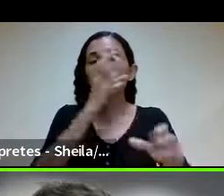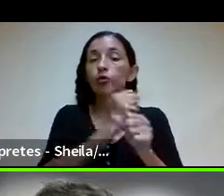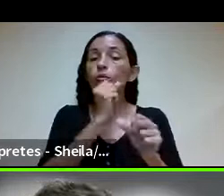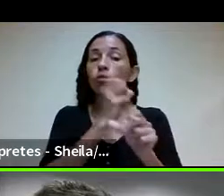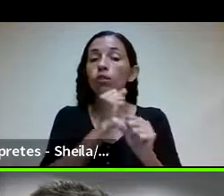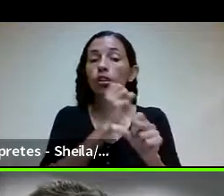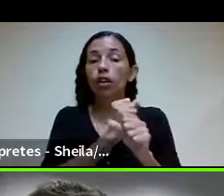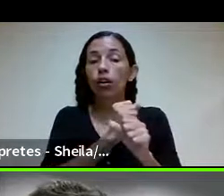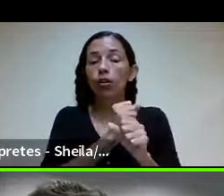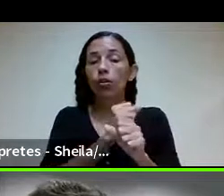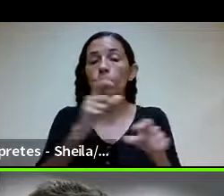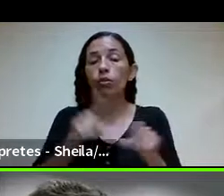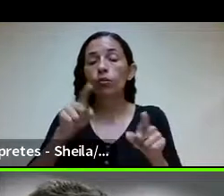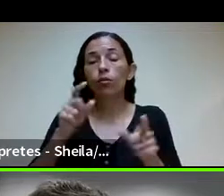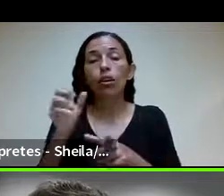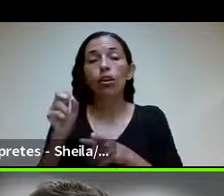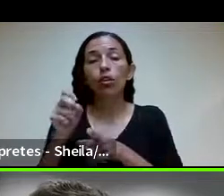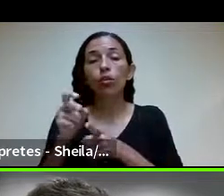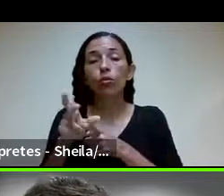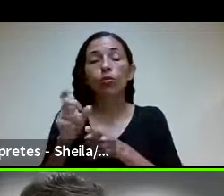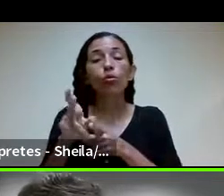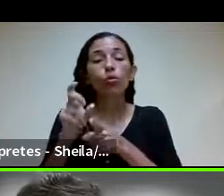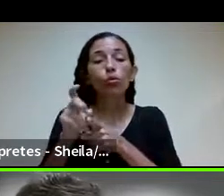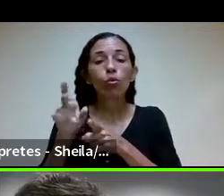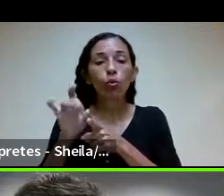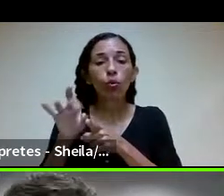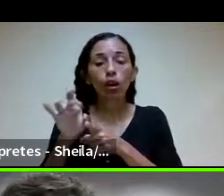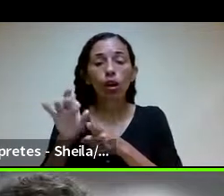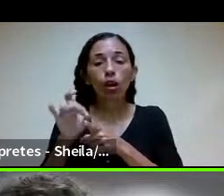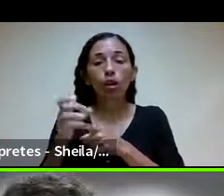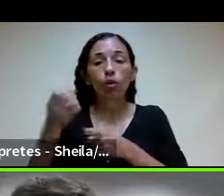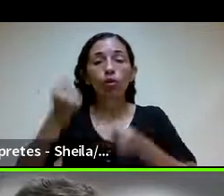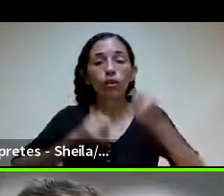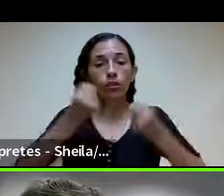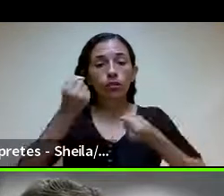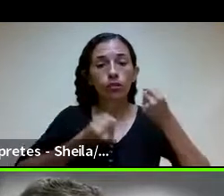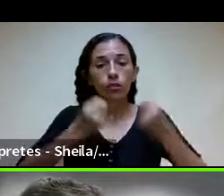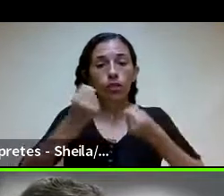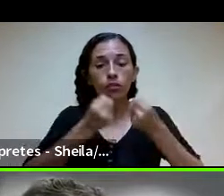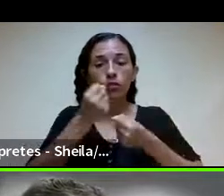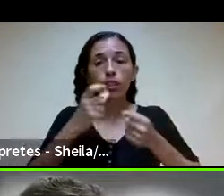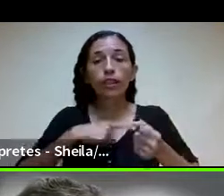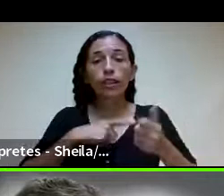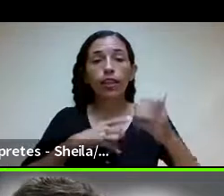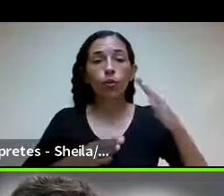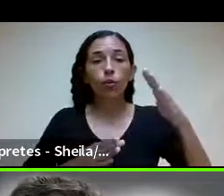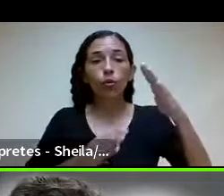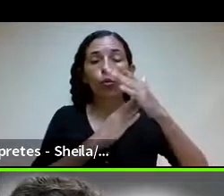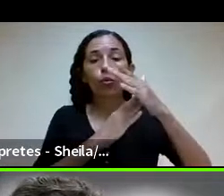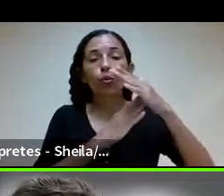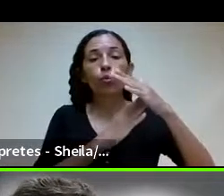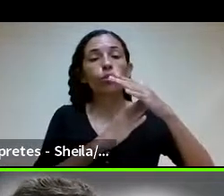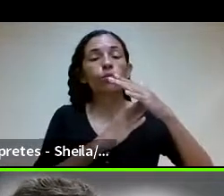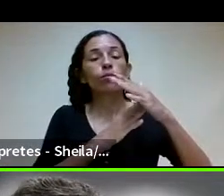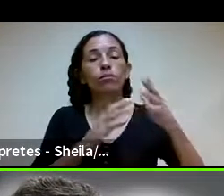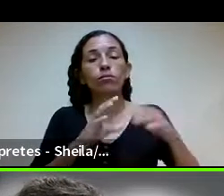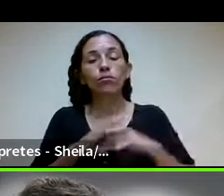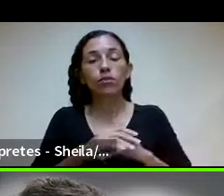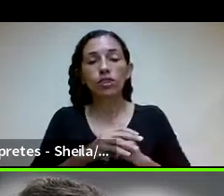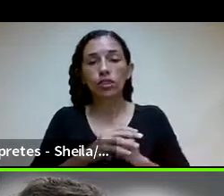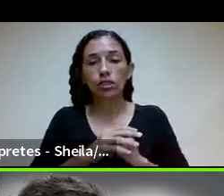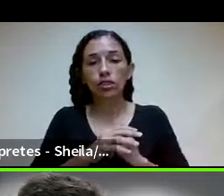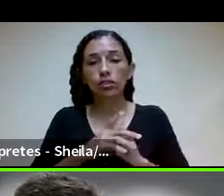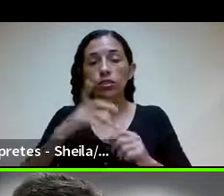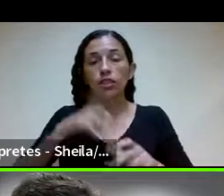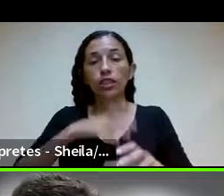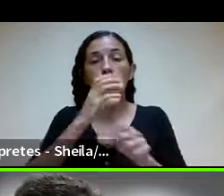o aluguel de veículos automotores se sujeita ao limite, se sujeita a um teto específico, que é